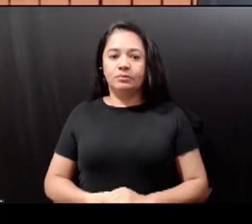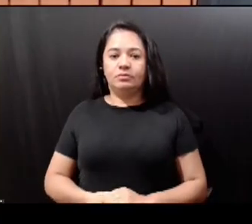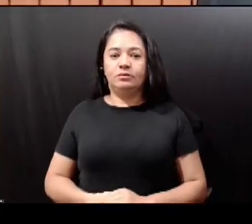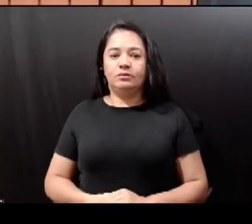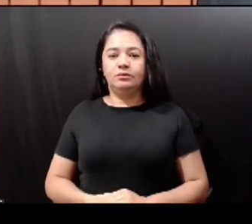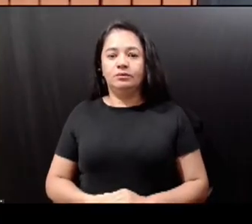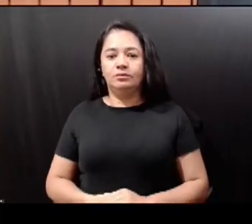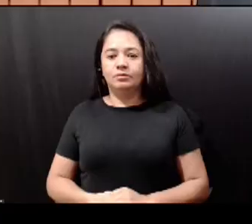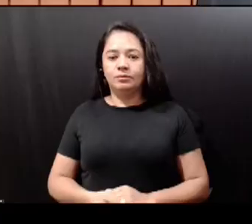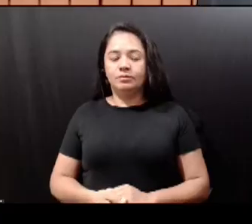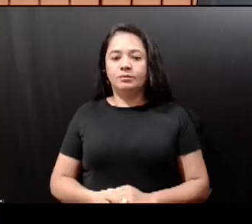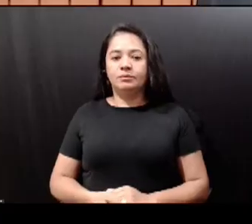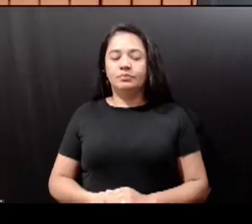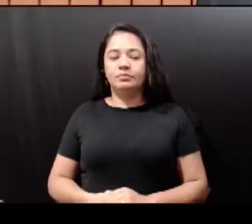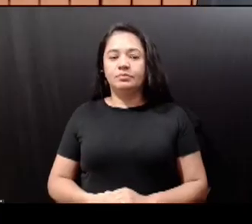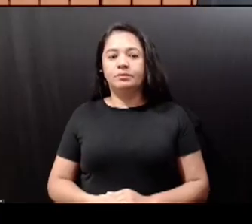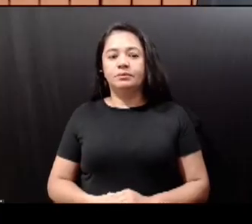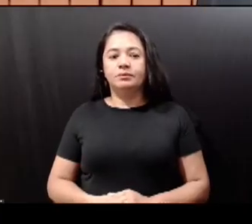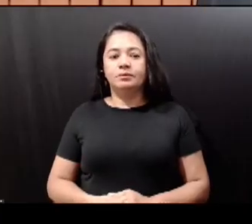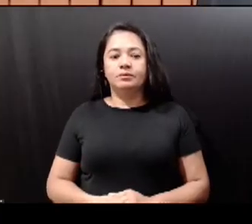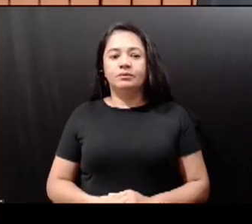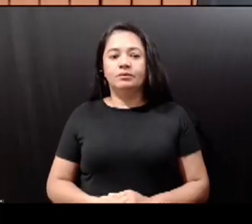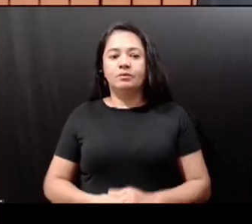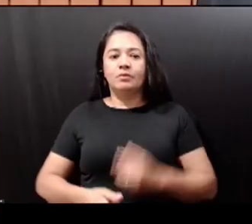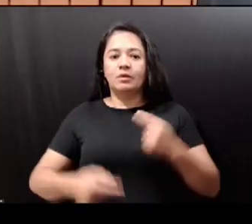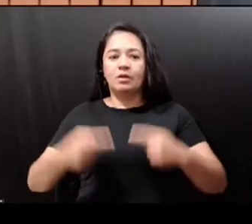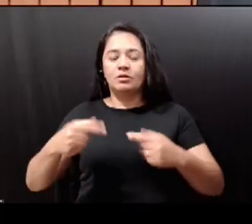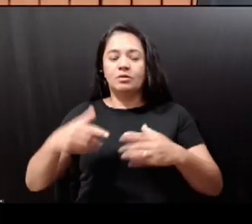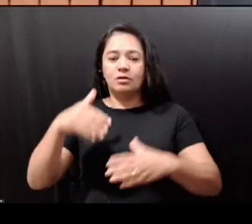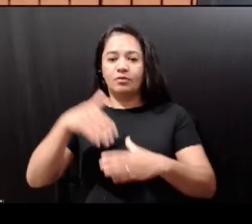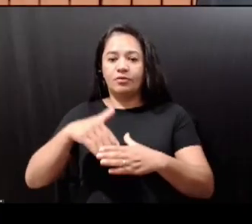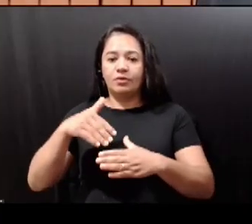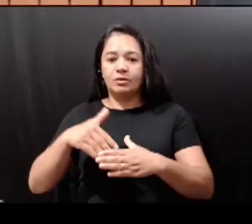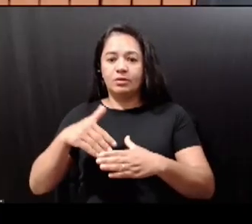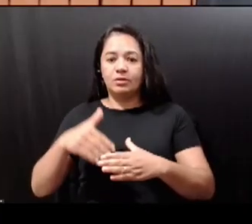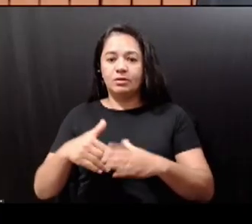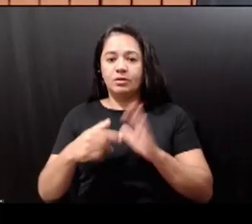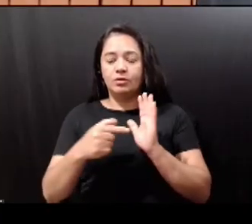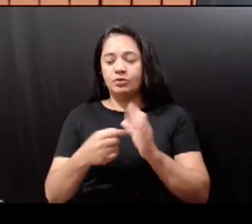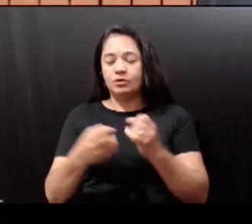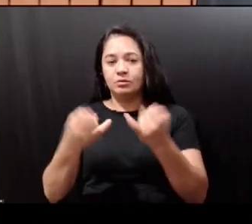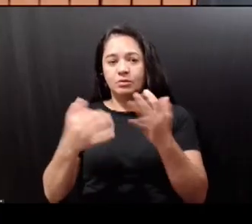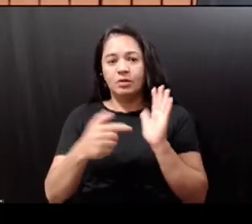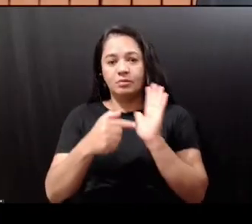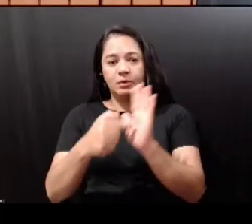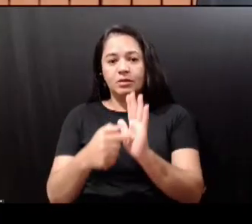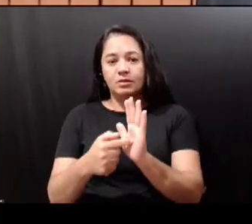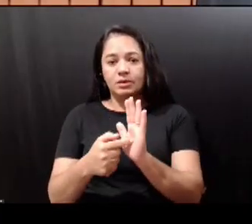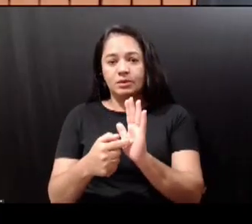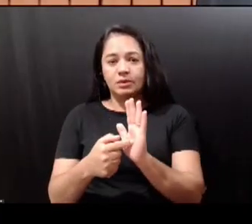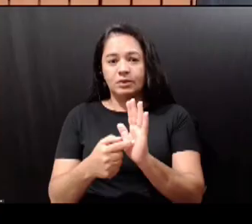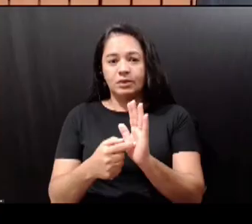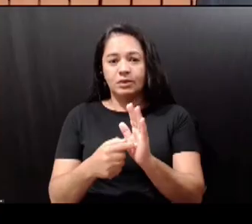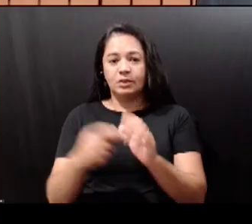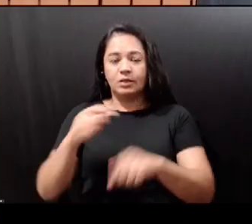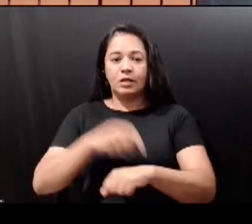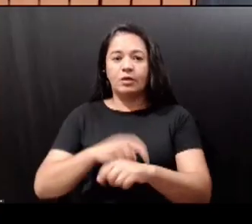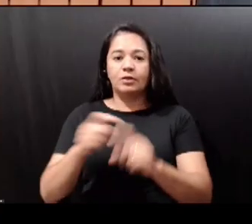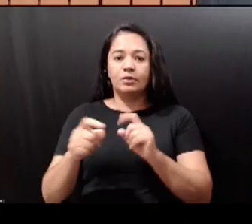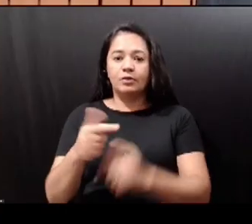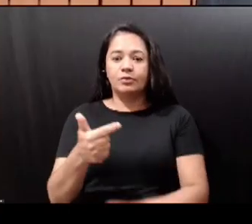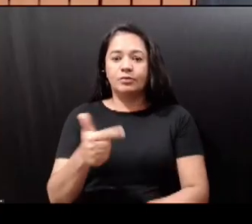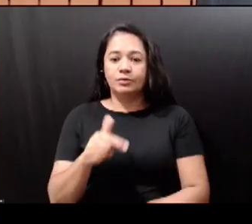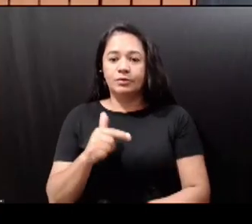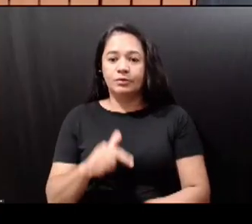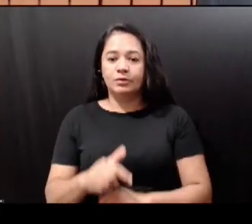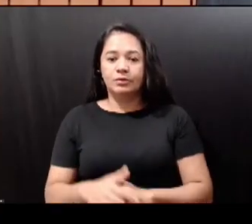pauta. Discussões e votações de pareceres apresentados pela relatoria durante a reunião não há. Quinto,